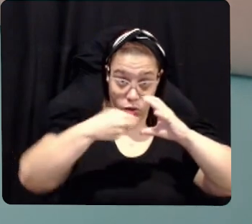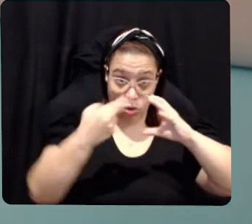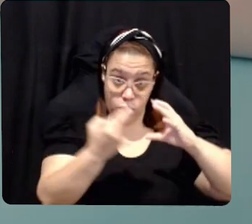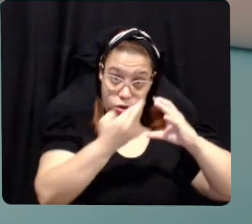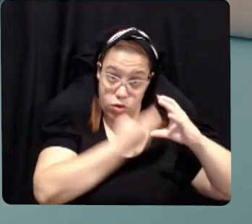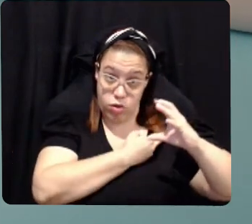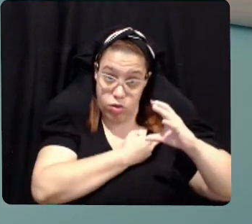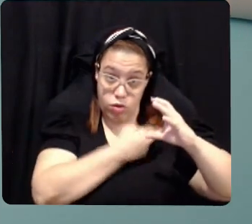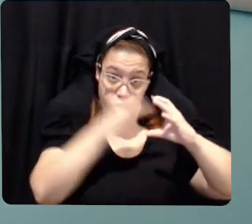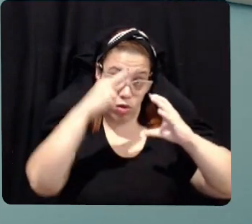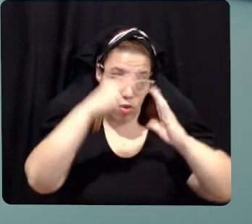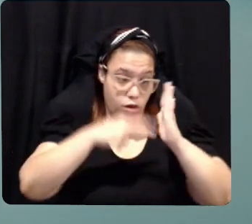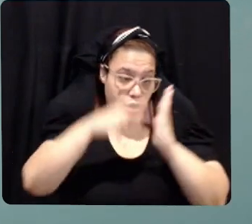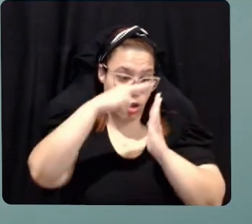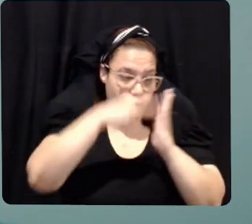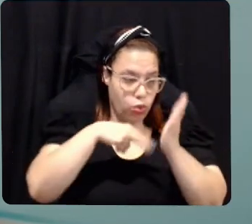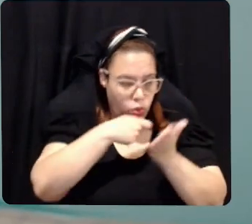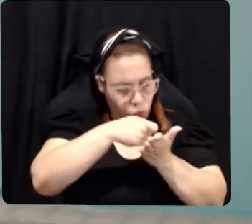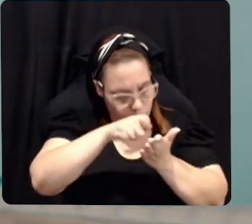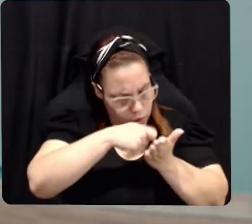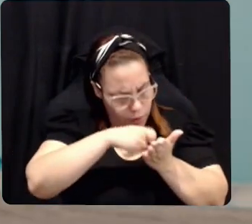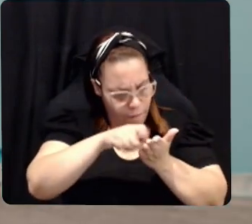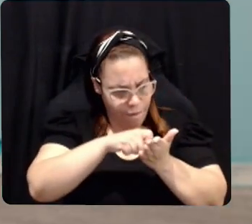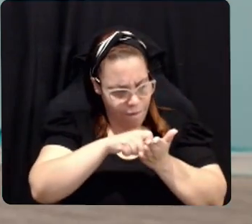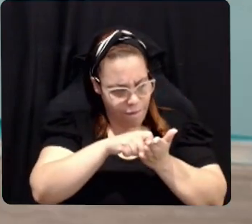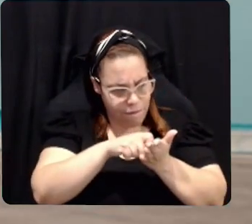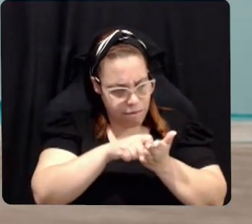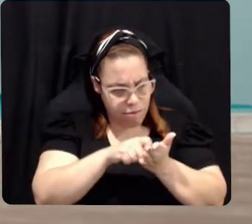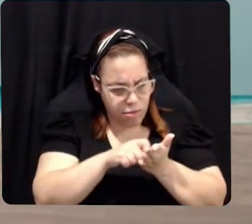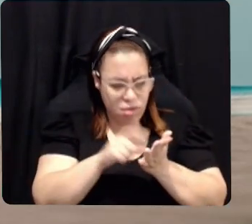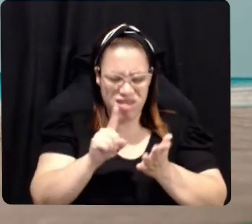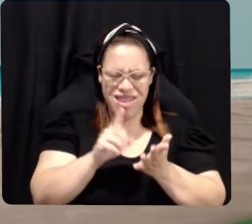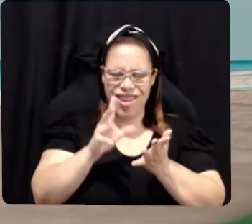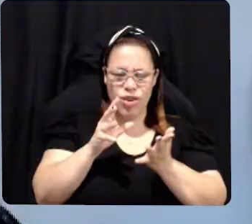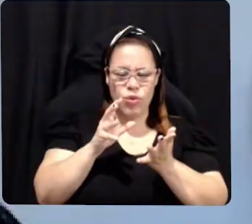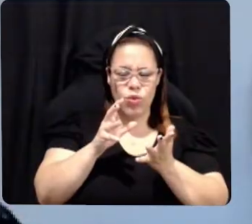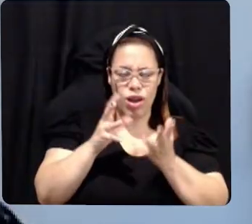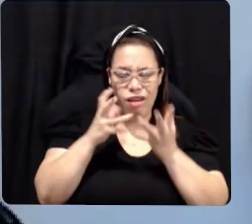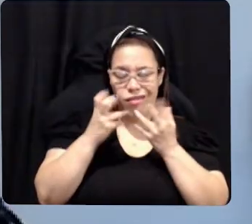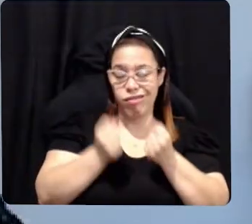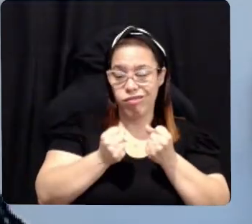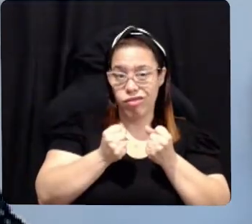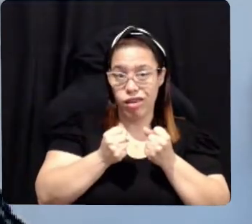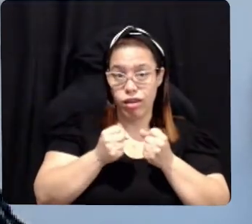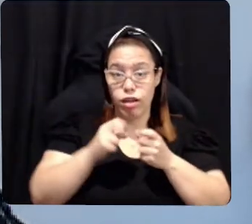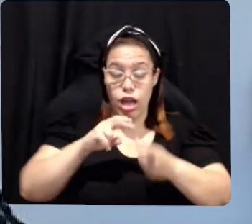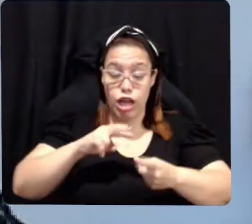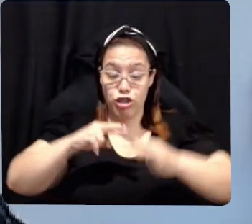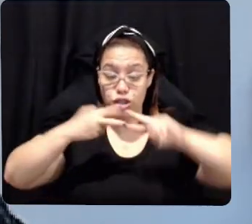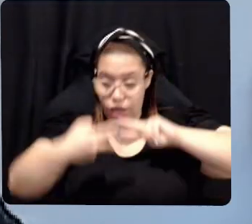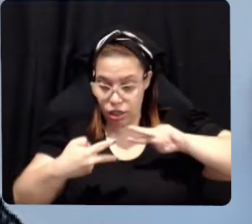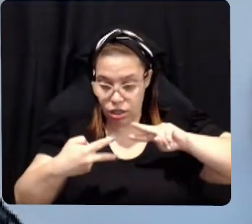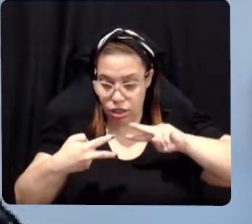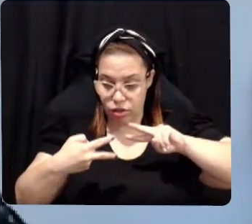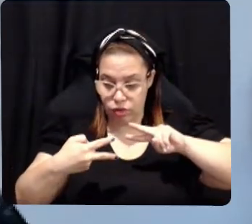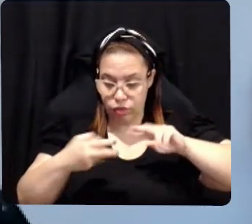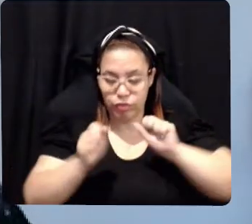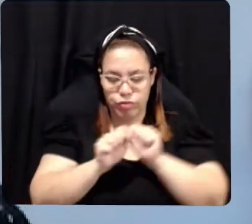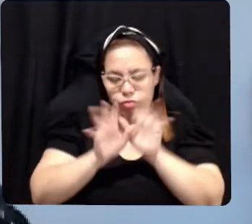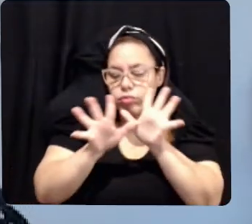área cerebral responsável pela leitura e escrita. Ela não é adquirida, é uma